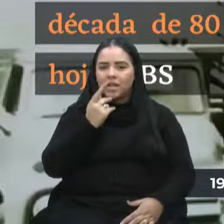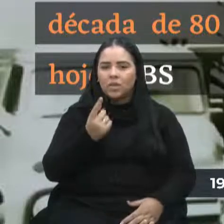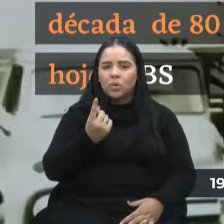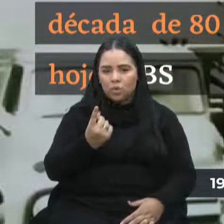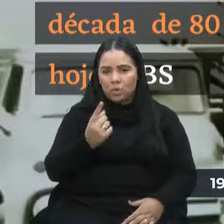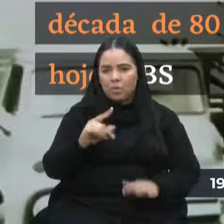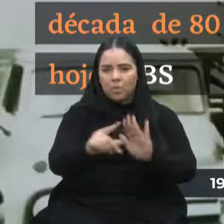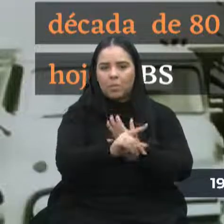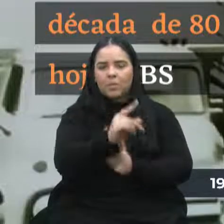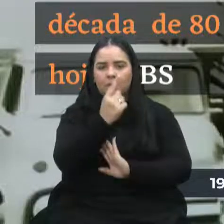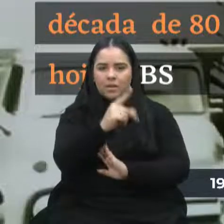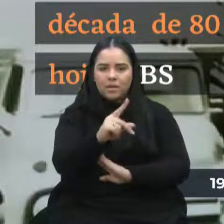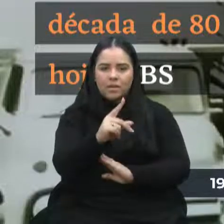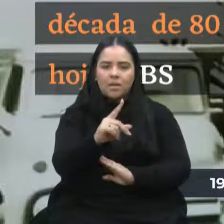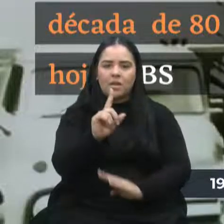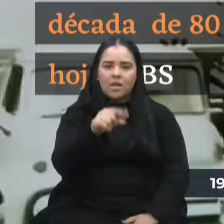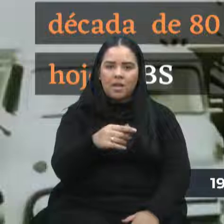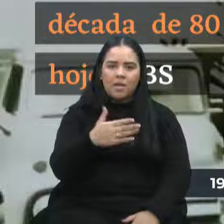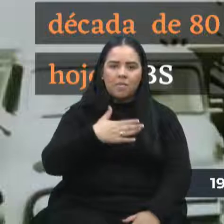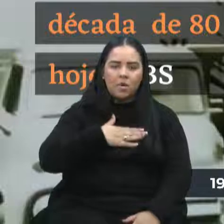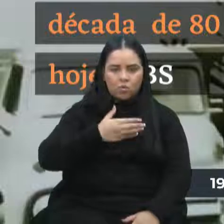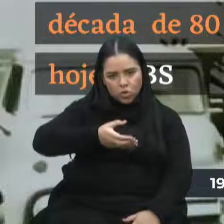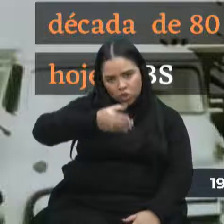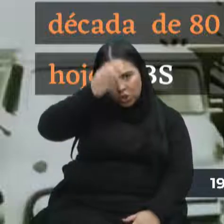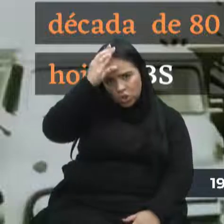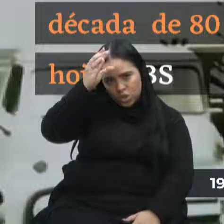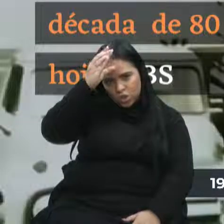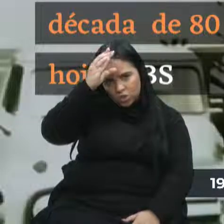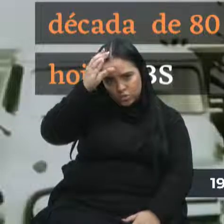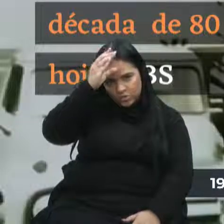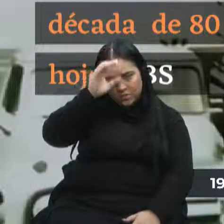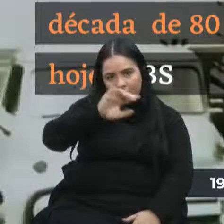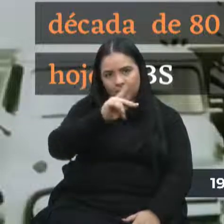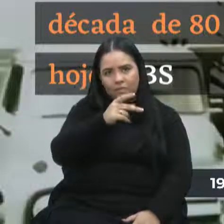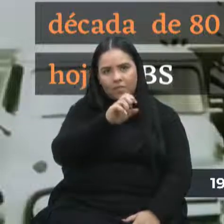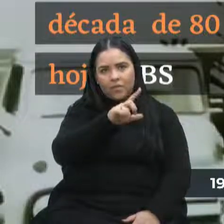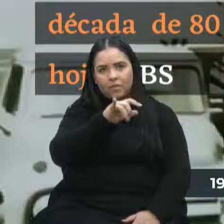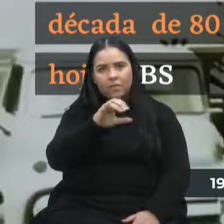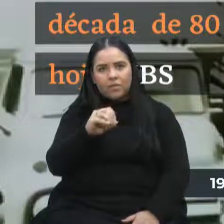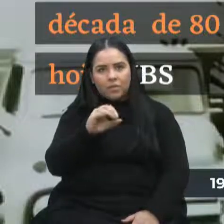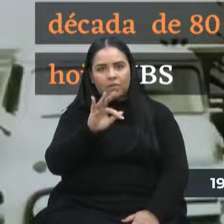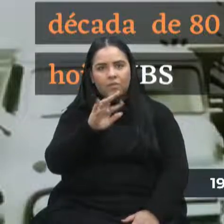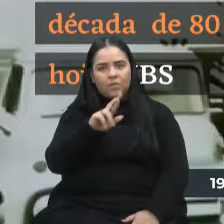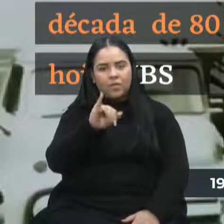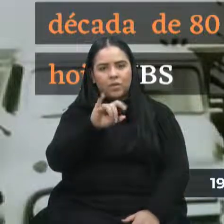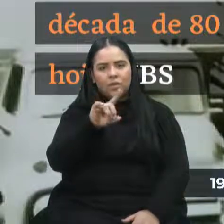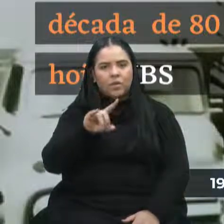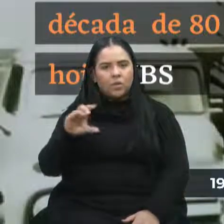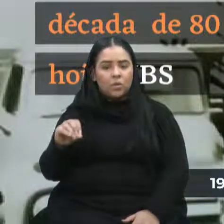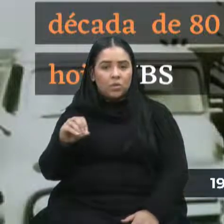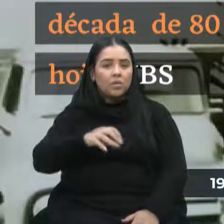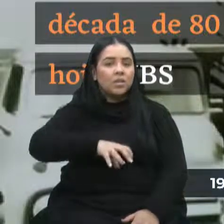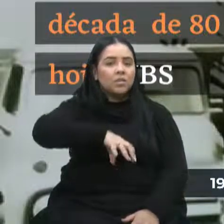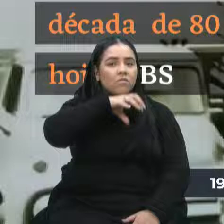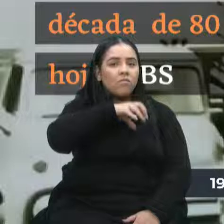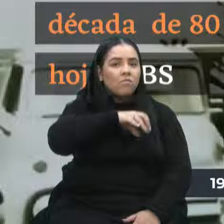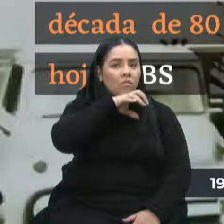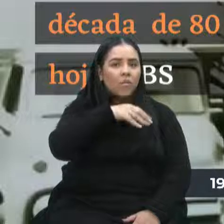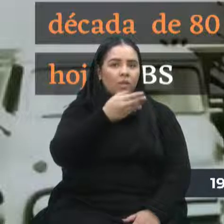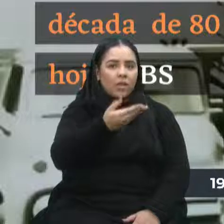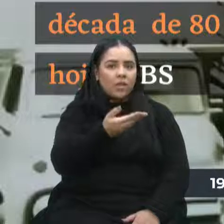era um tio, né, o seu Hélio Frisso. E o terreno ali onde foi construída a